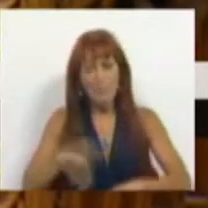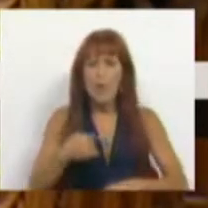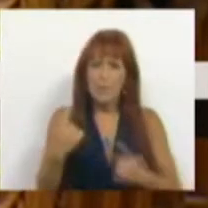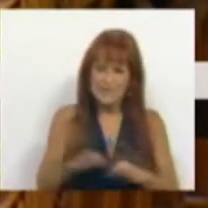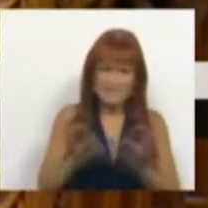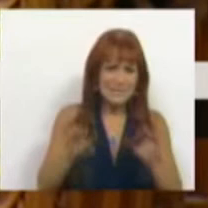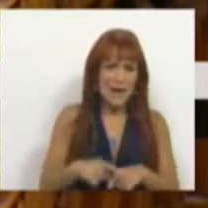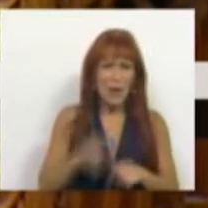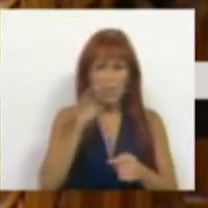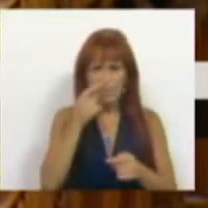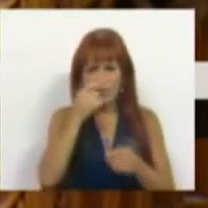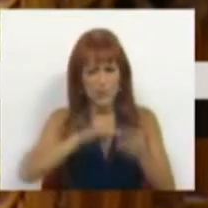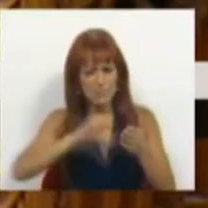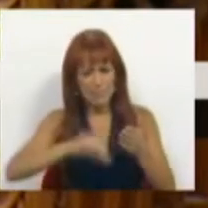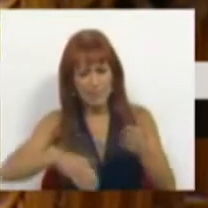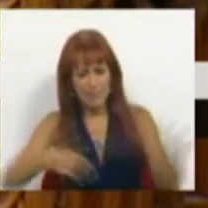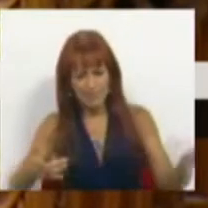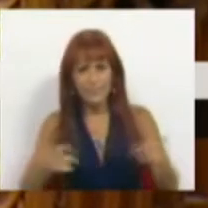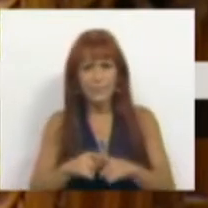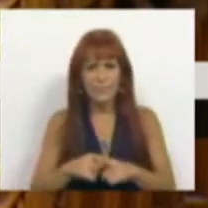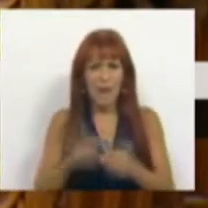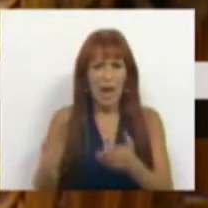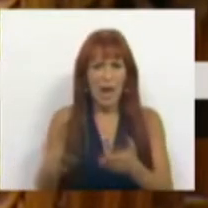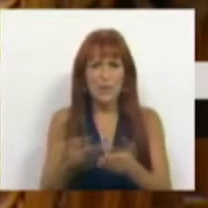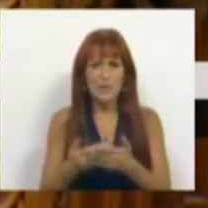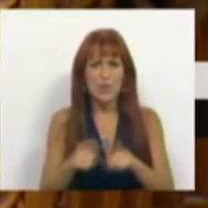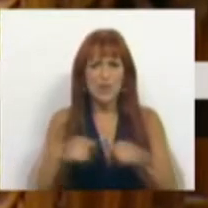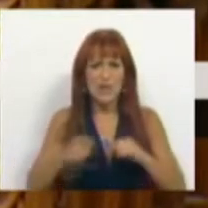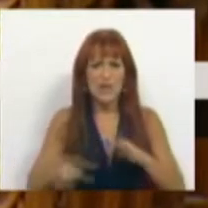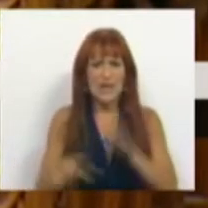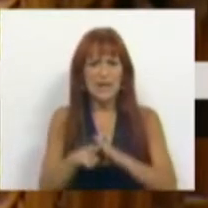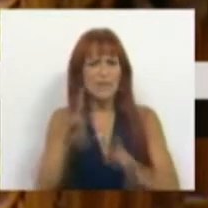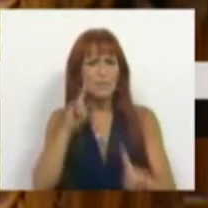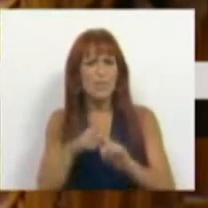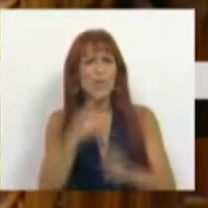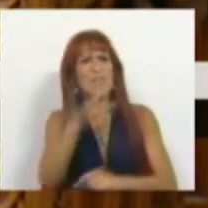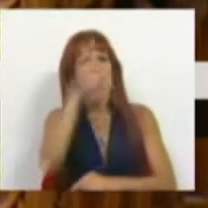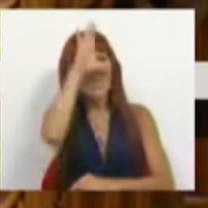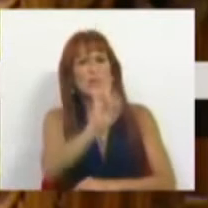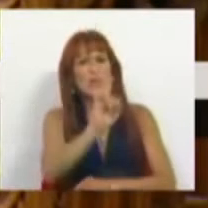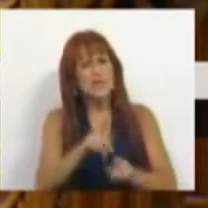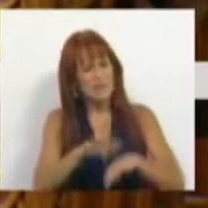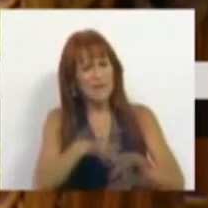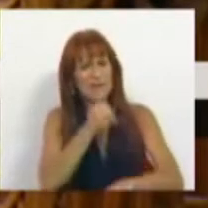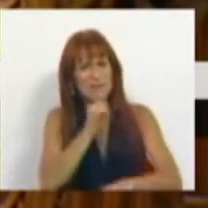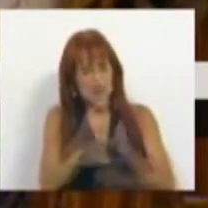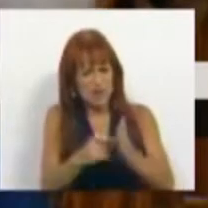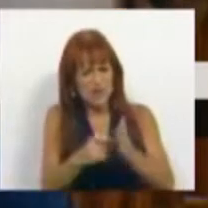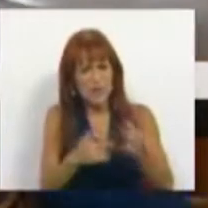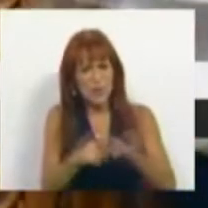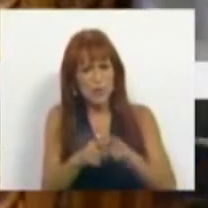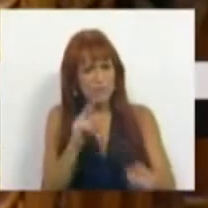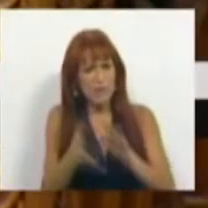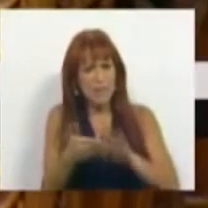preocupações dos peticionantes, apresentaram uma iniciativa legislativa no sentido de recomendar ao Governo que tome as medidas necessárias para a